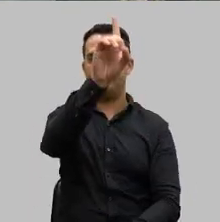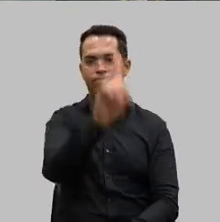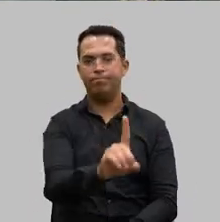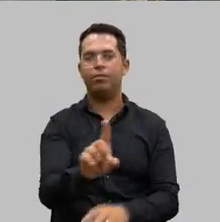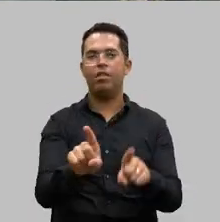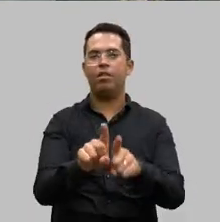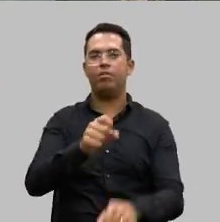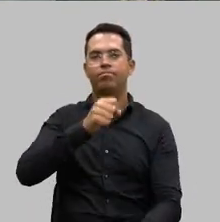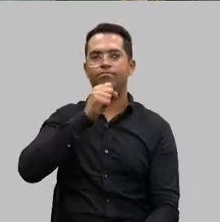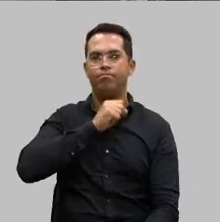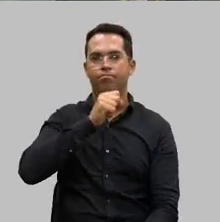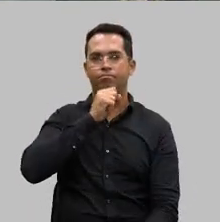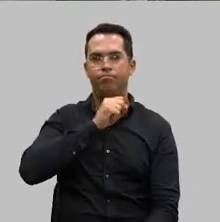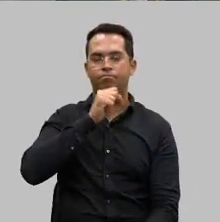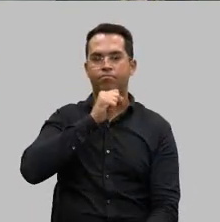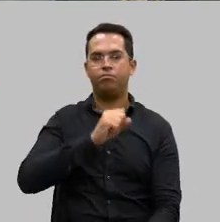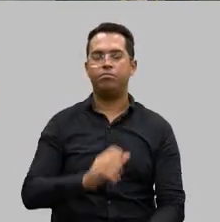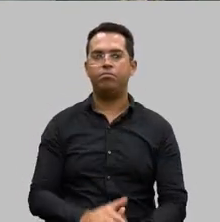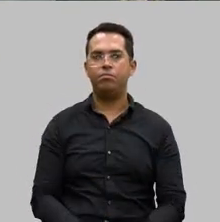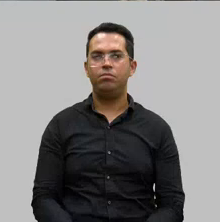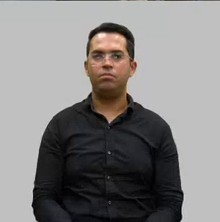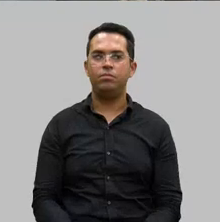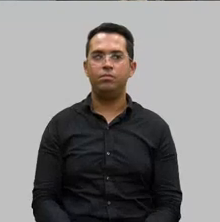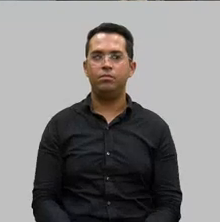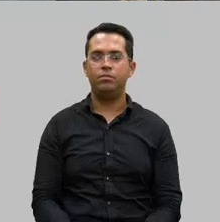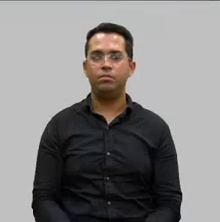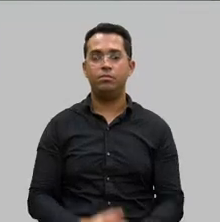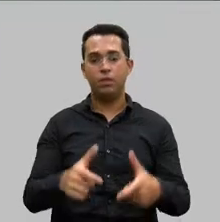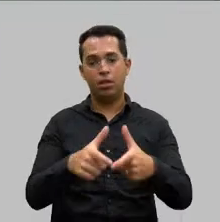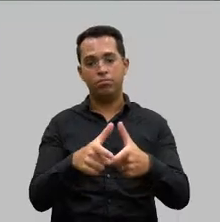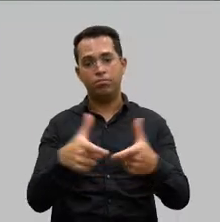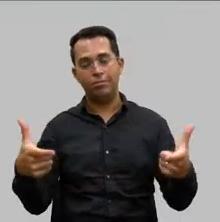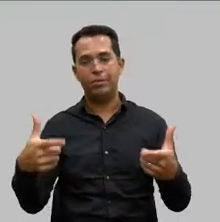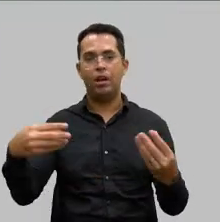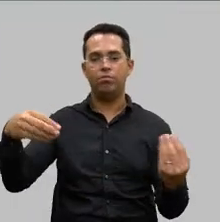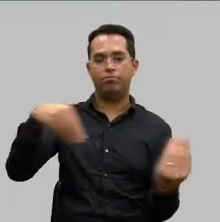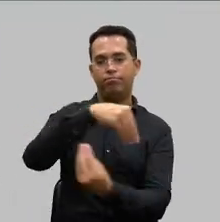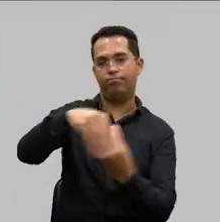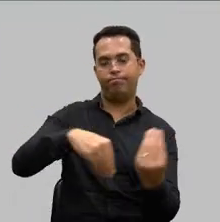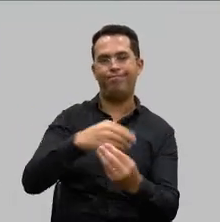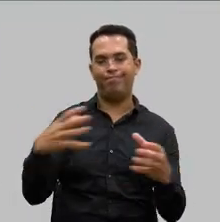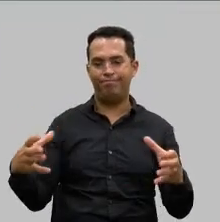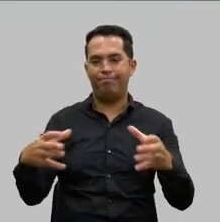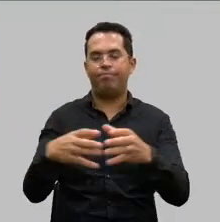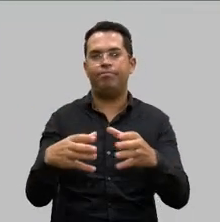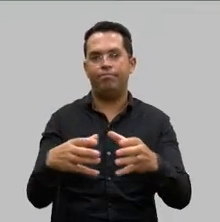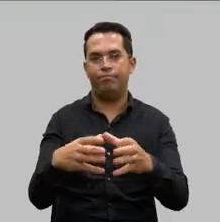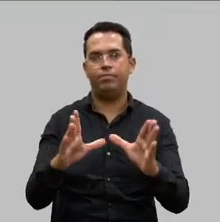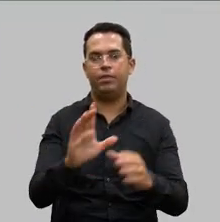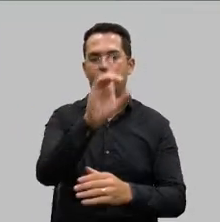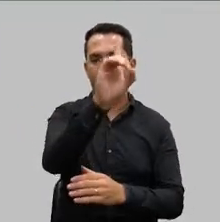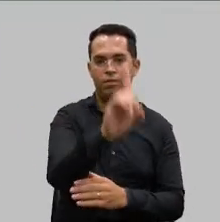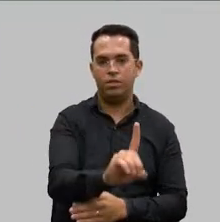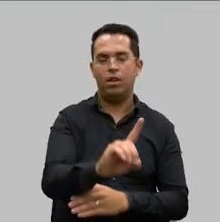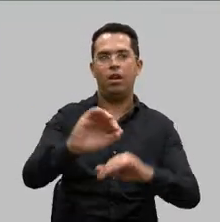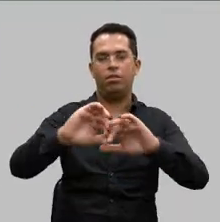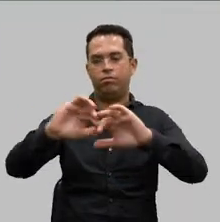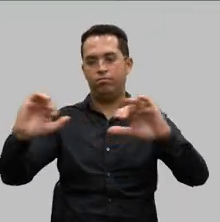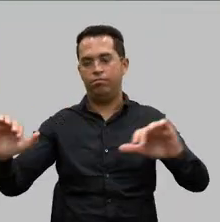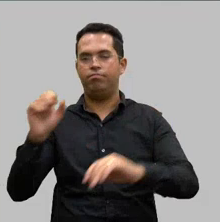idosas geralmente a gente não mistura com os deficientes o deficiente às vezes já vem lá de